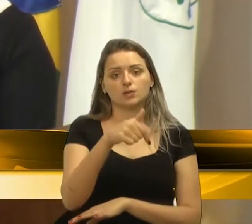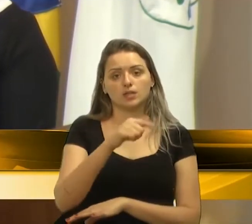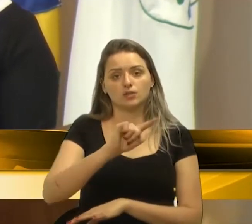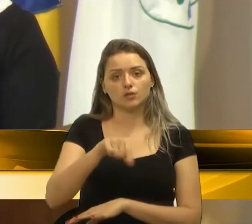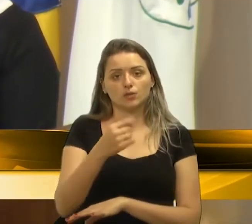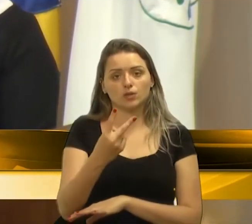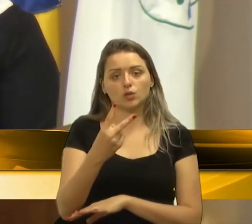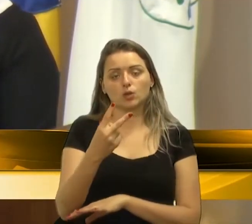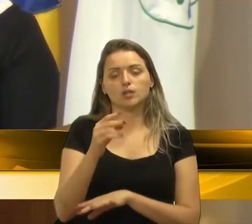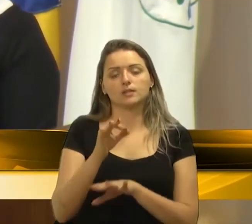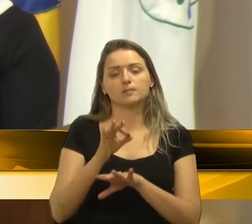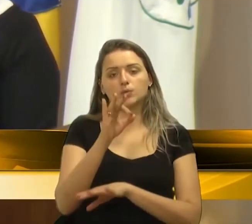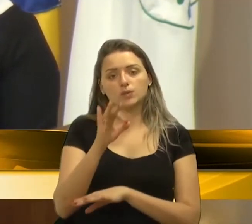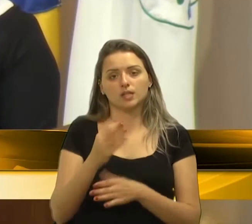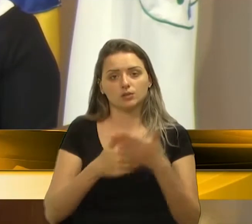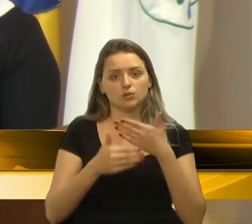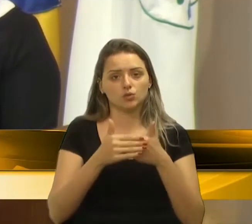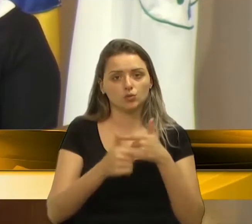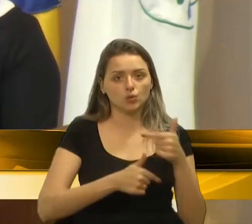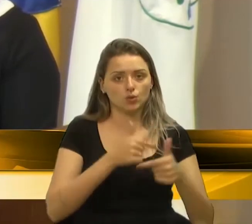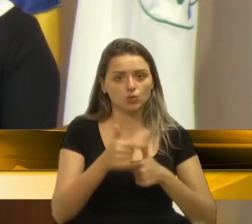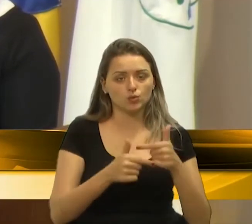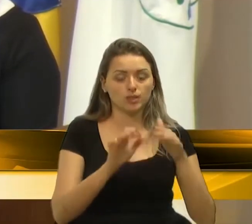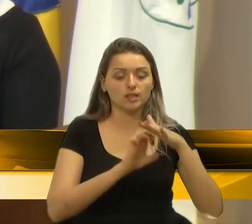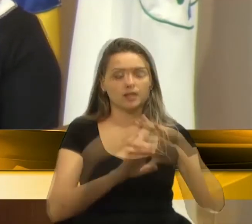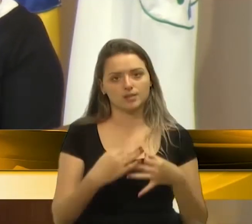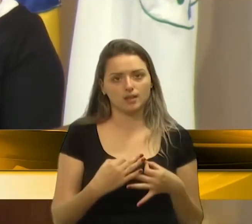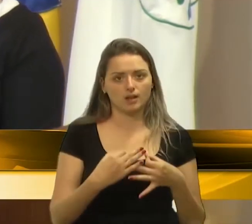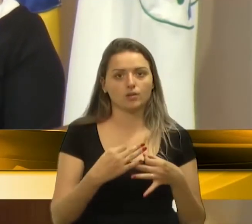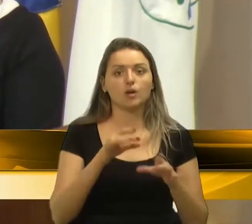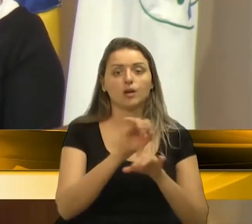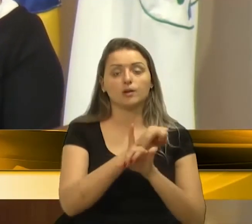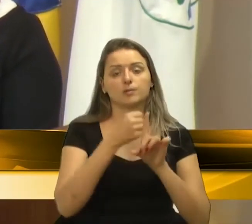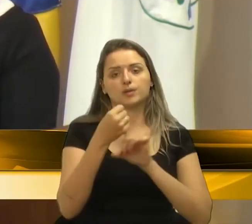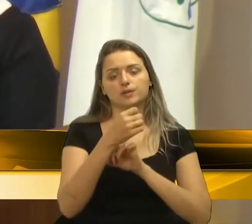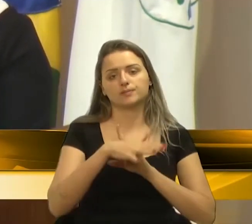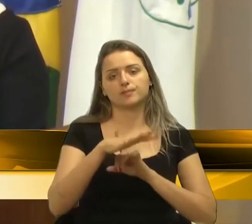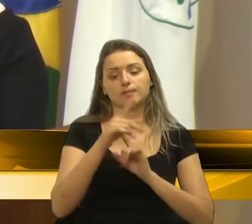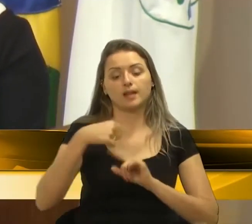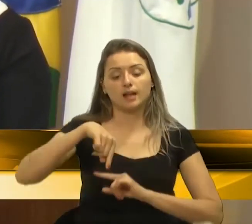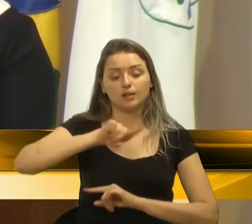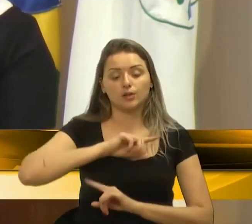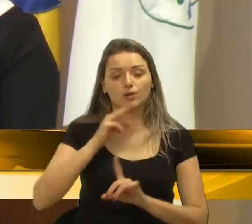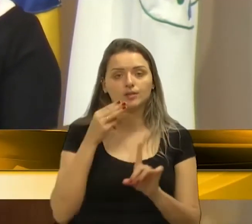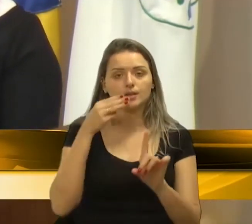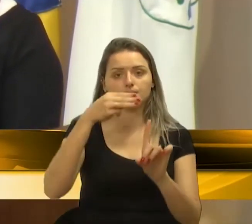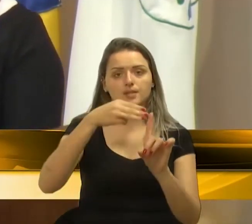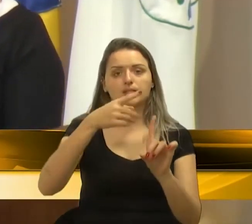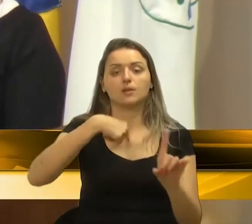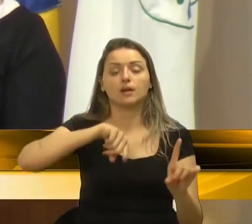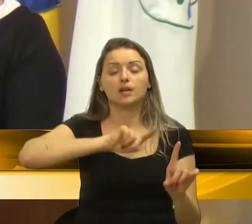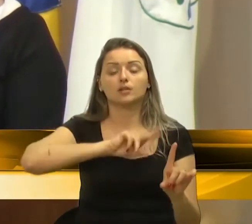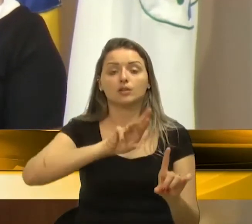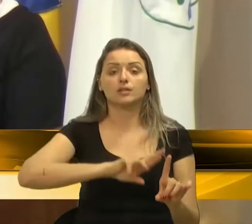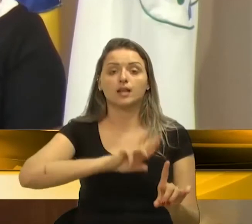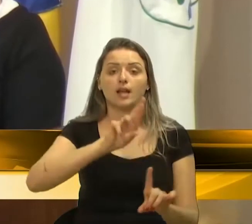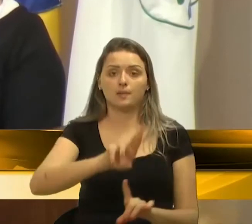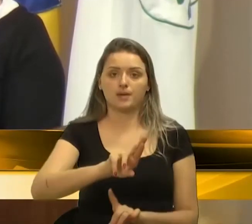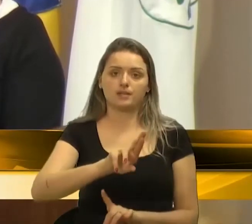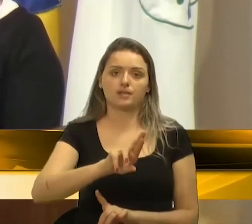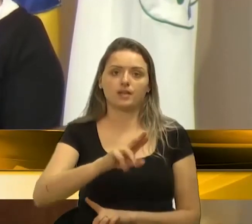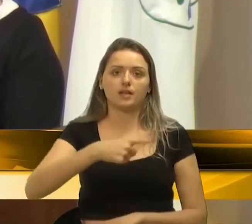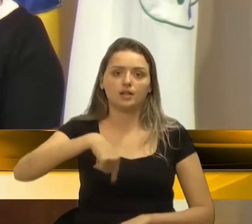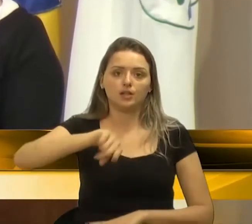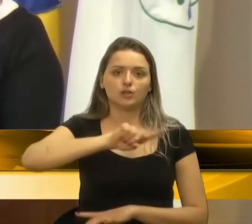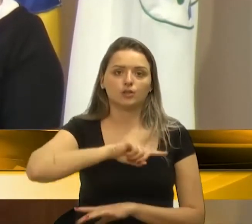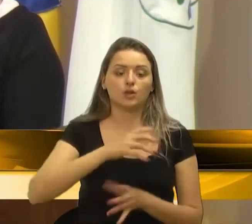57,2% da força de trabalho na iniciativa privada. A nossa missão é sermos voz. O nosso dever é